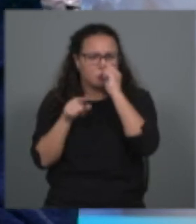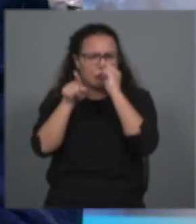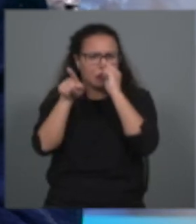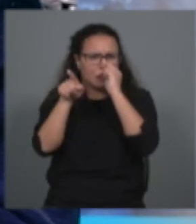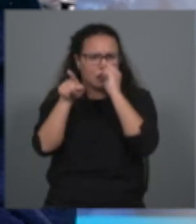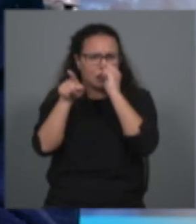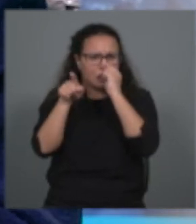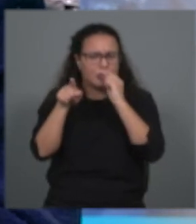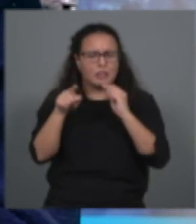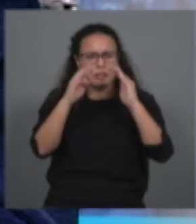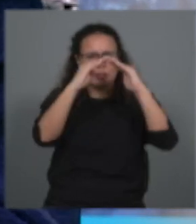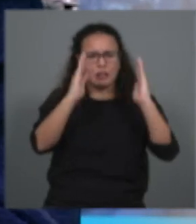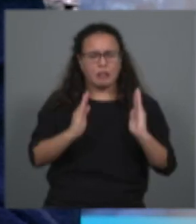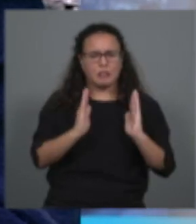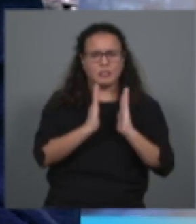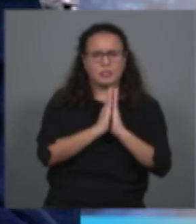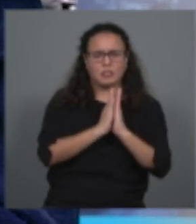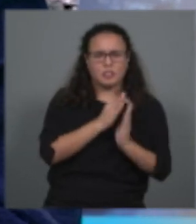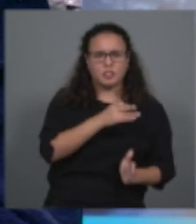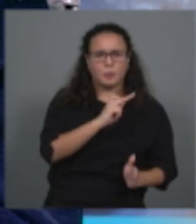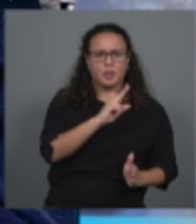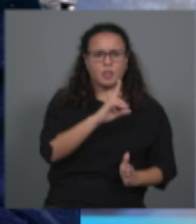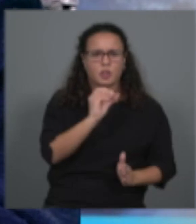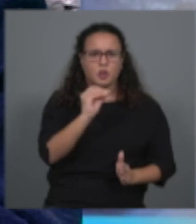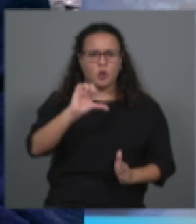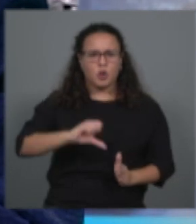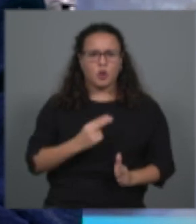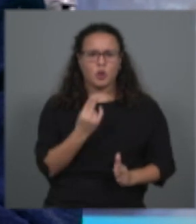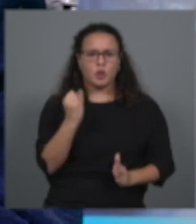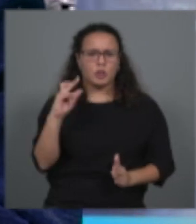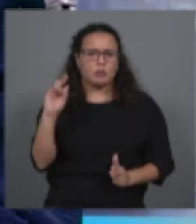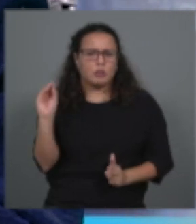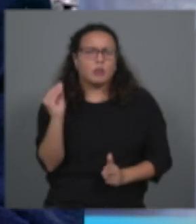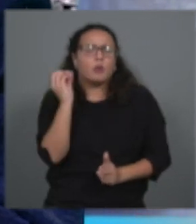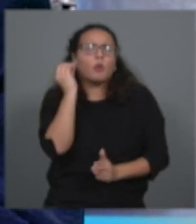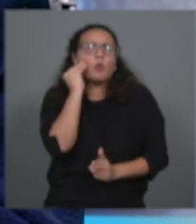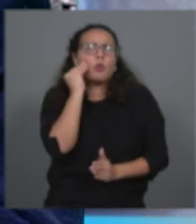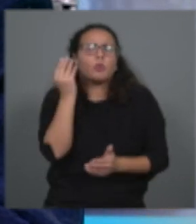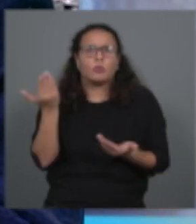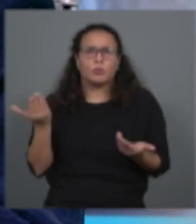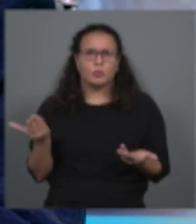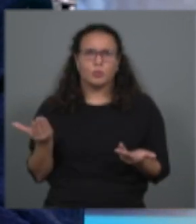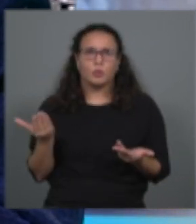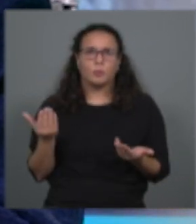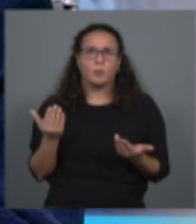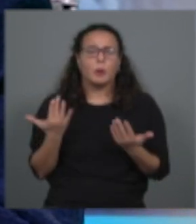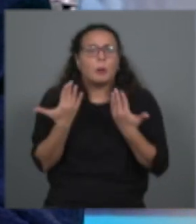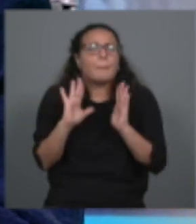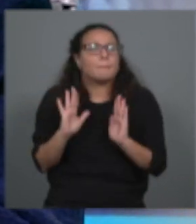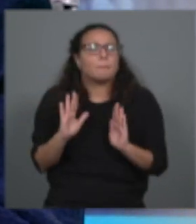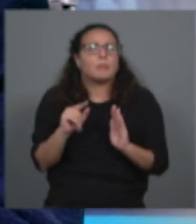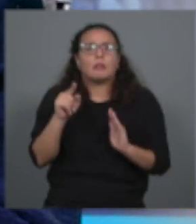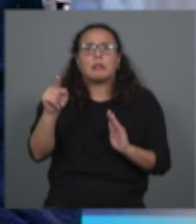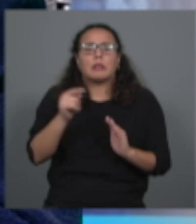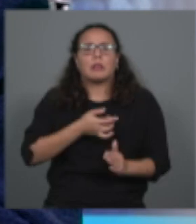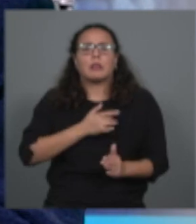nas catequeses, que é uma coisa espantosa nas Filipinas. Mas não basta dizer que tive uma graça muito grande,